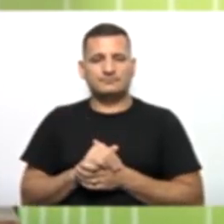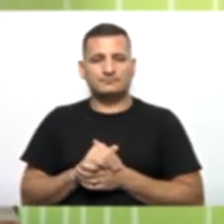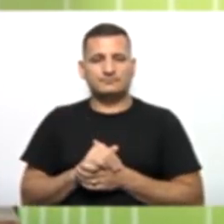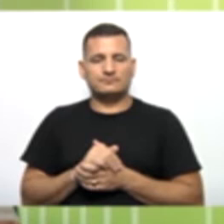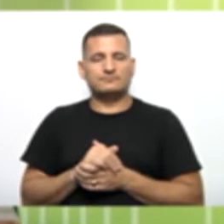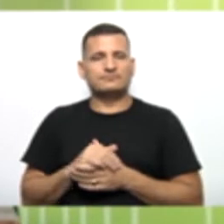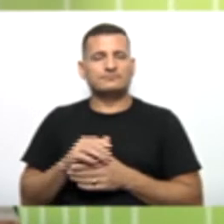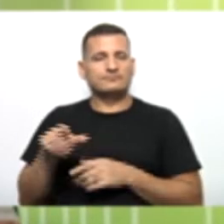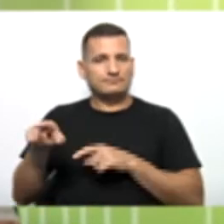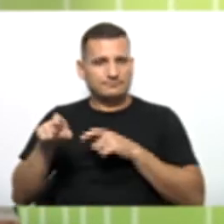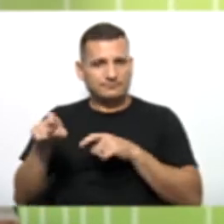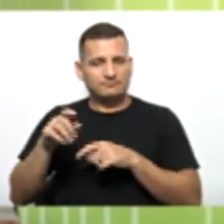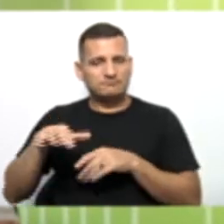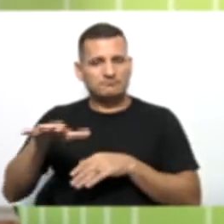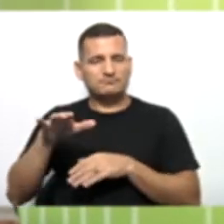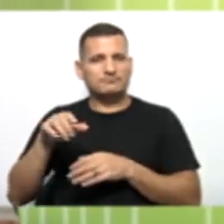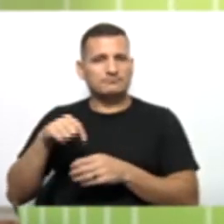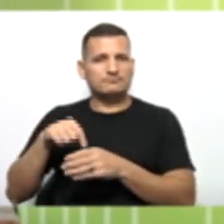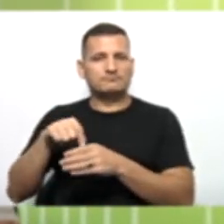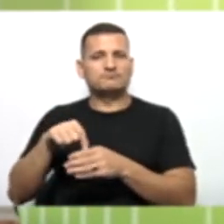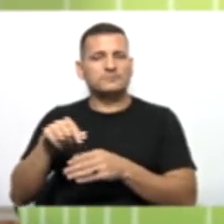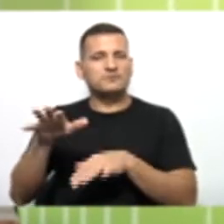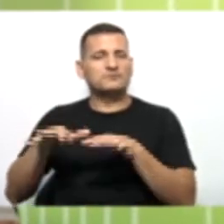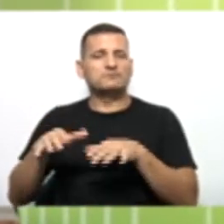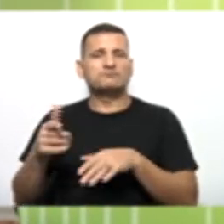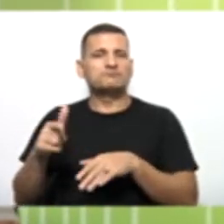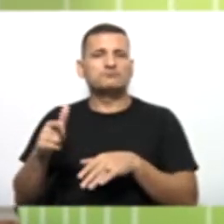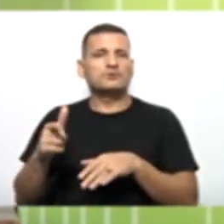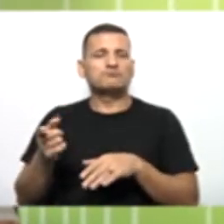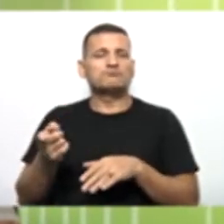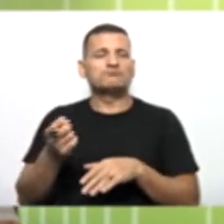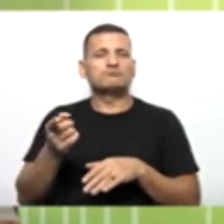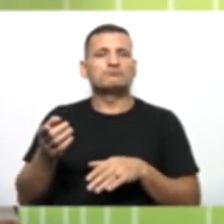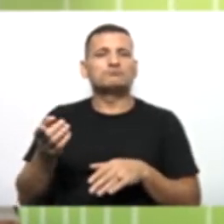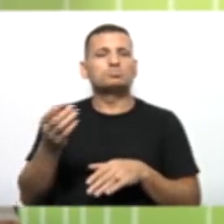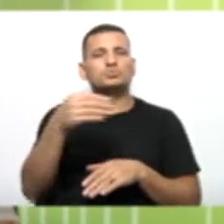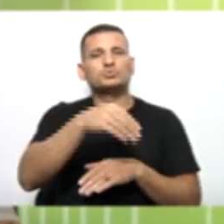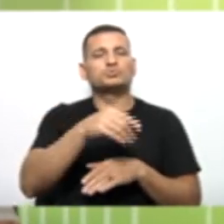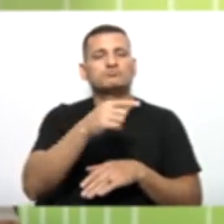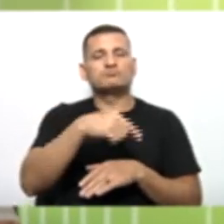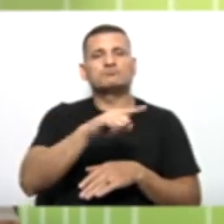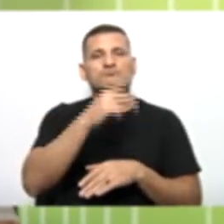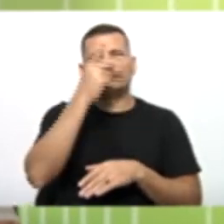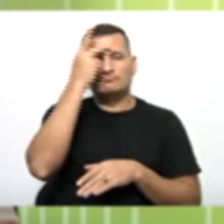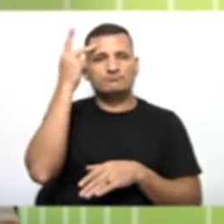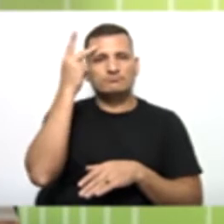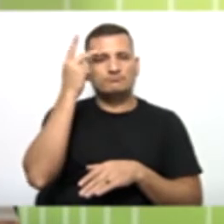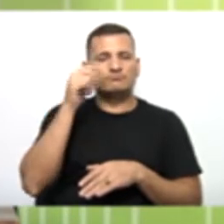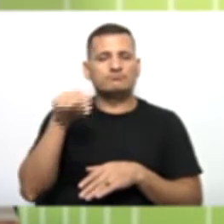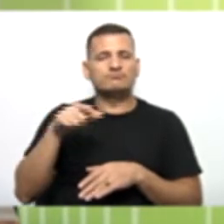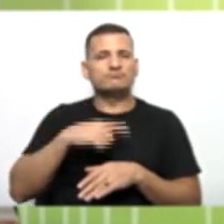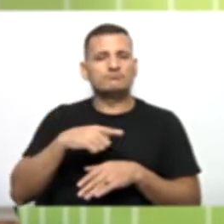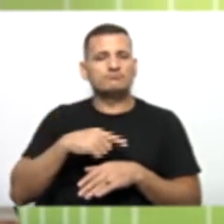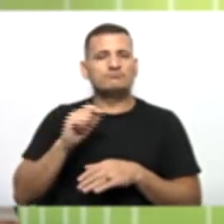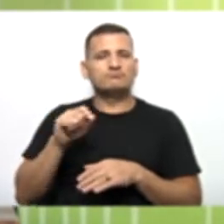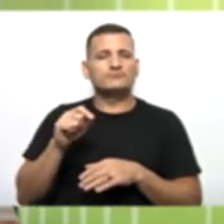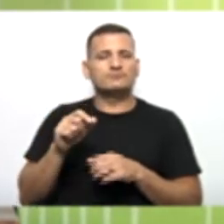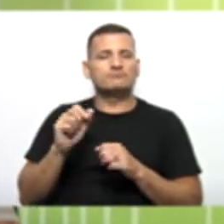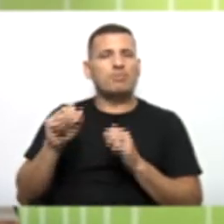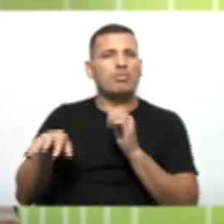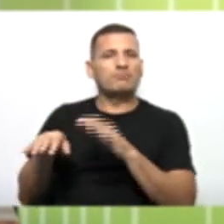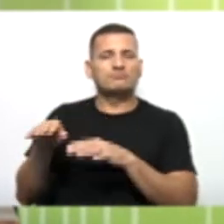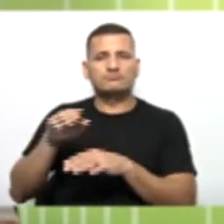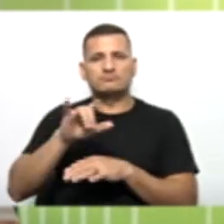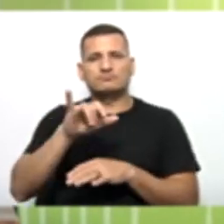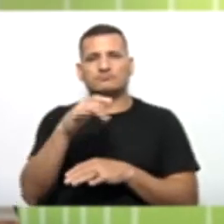na agricultura não chega à mesa do consumidor. Uma boa parte desse alimento é desperdiçado, simplesmente vai para o